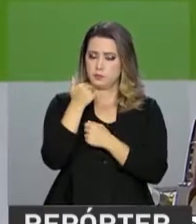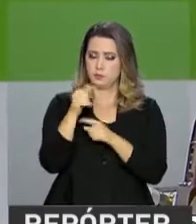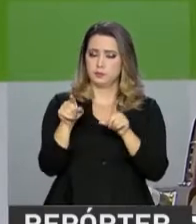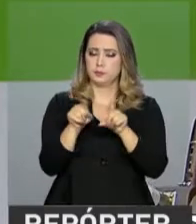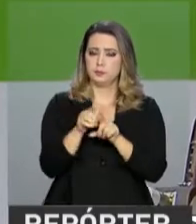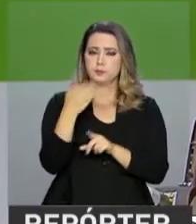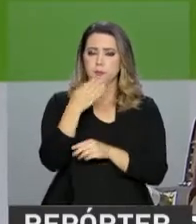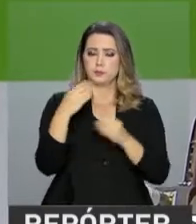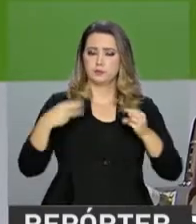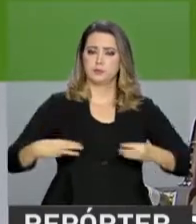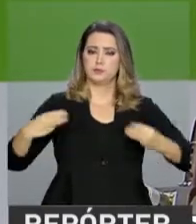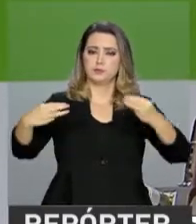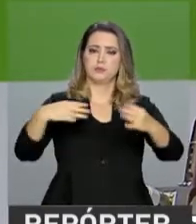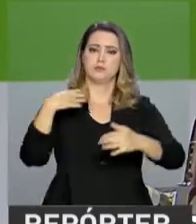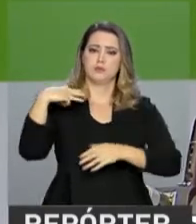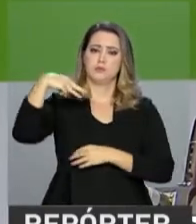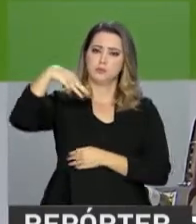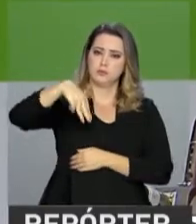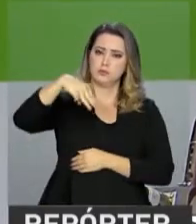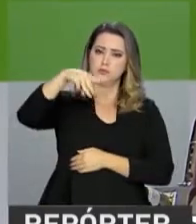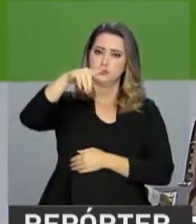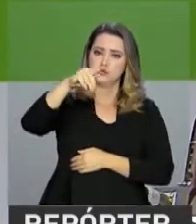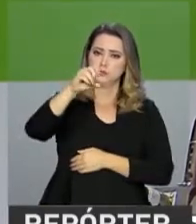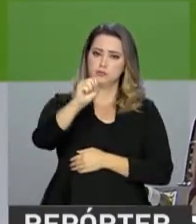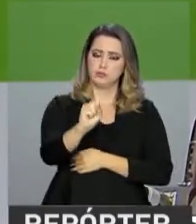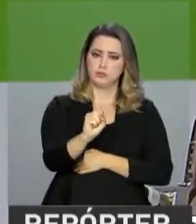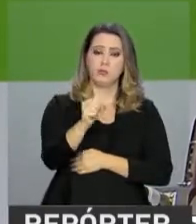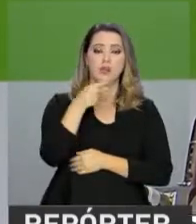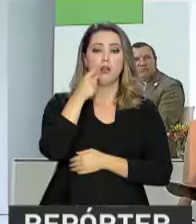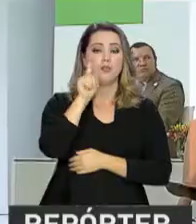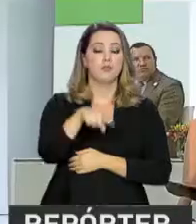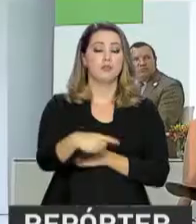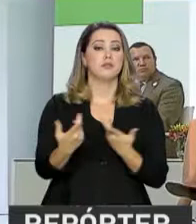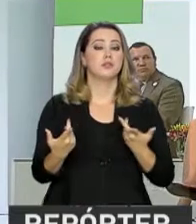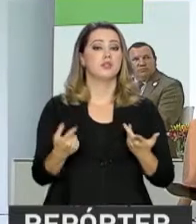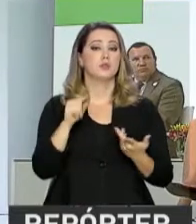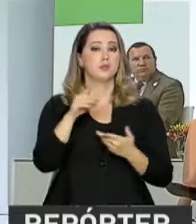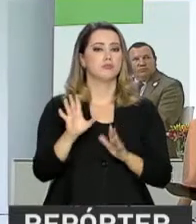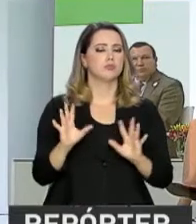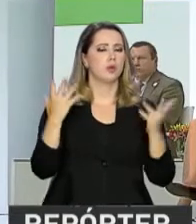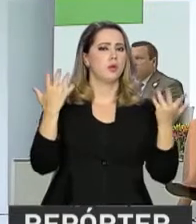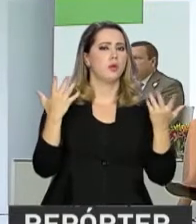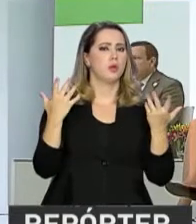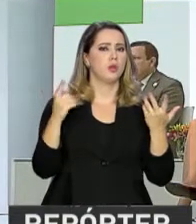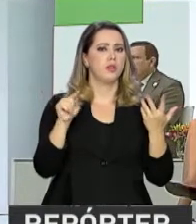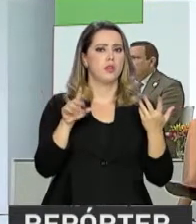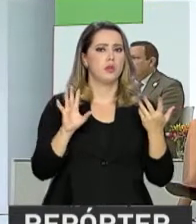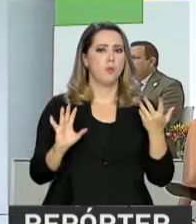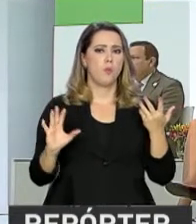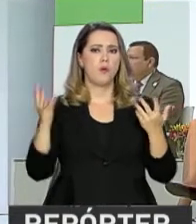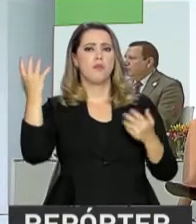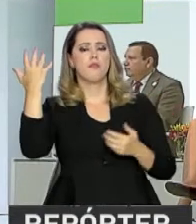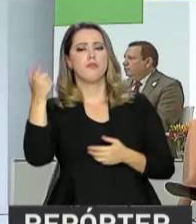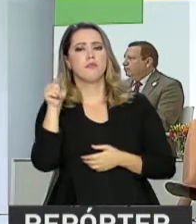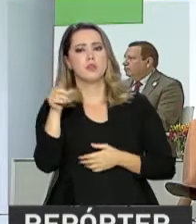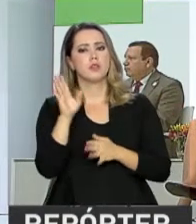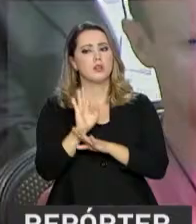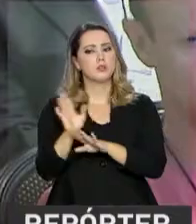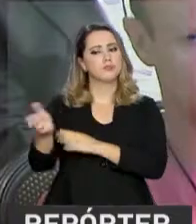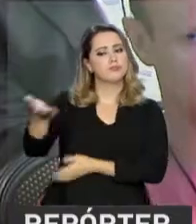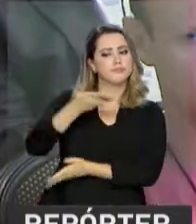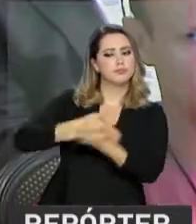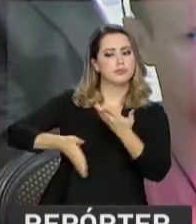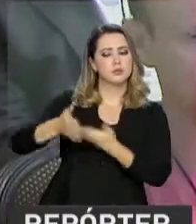do ministério do desenvolvimento social disse que o evento vai ajudar a reforçar o mercado entre o poder público